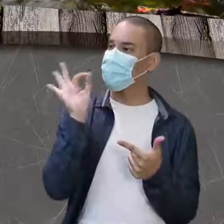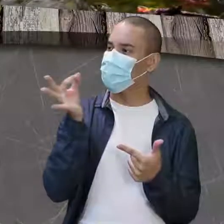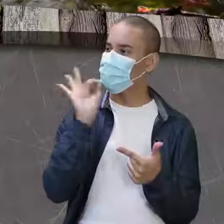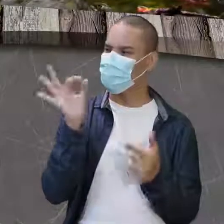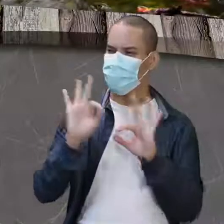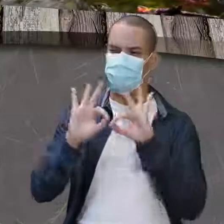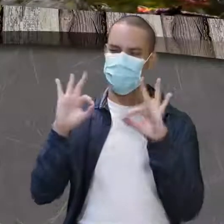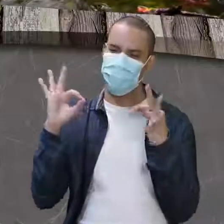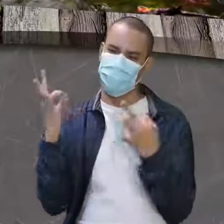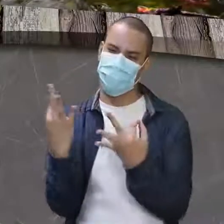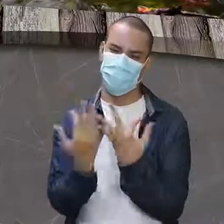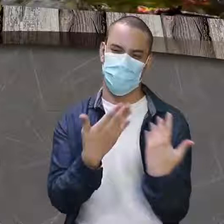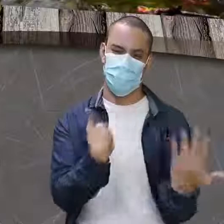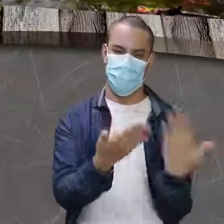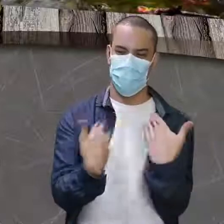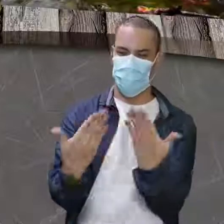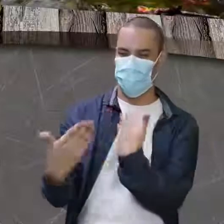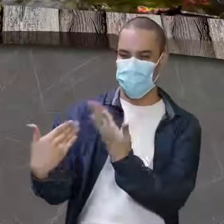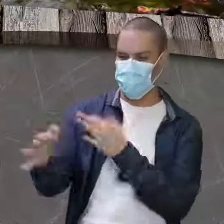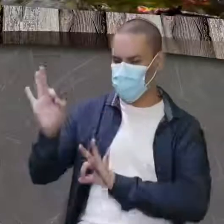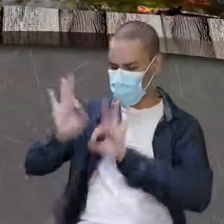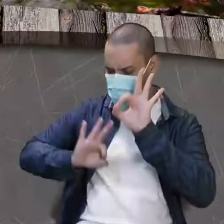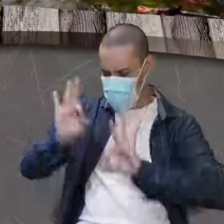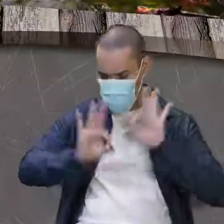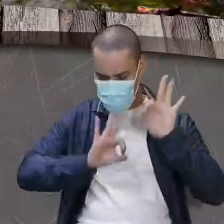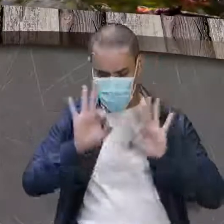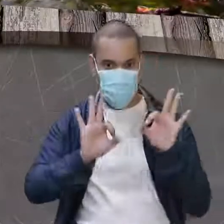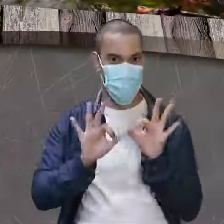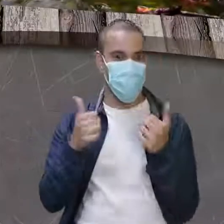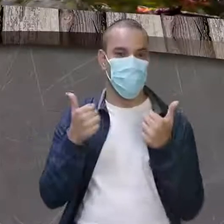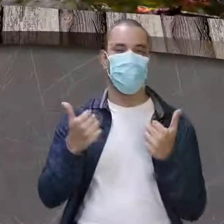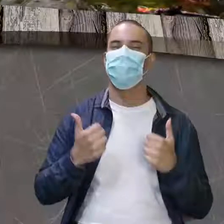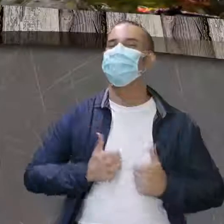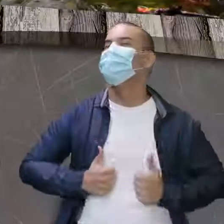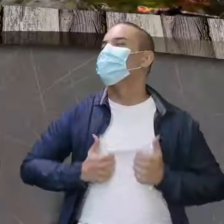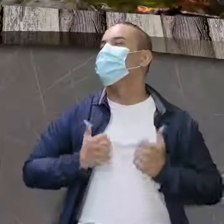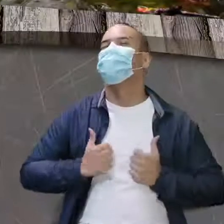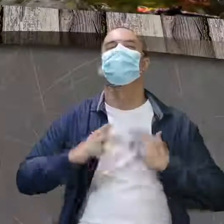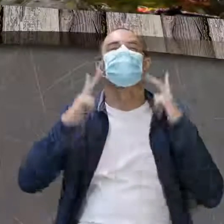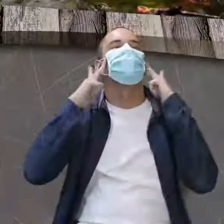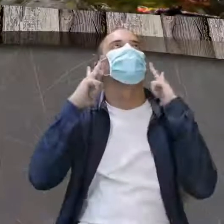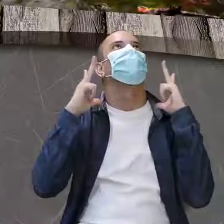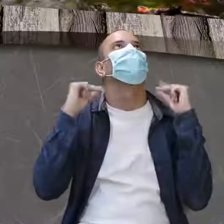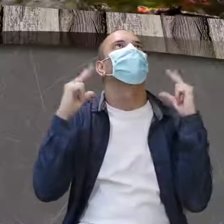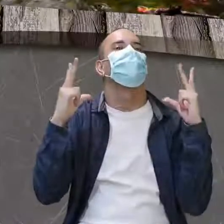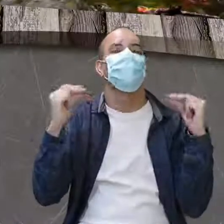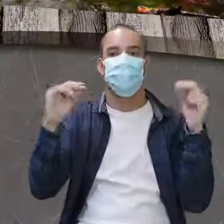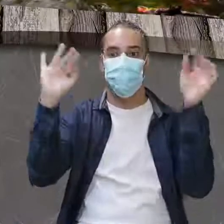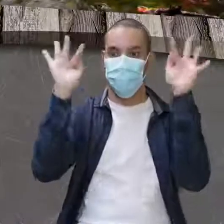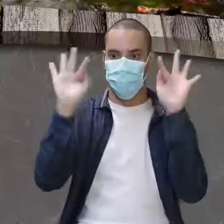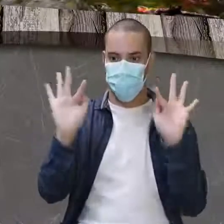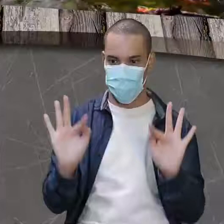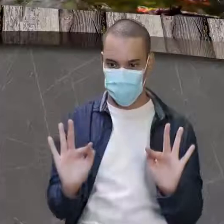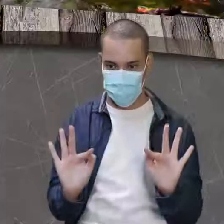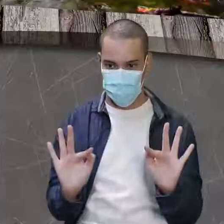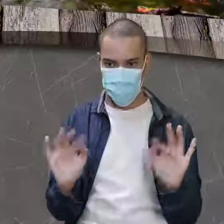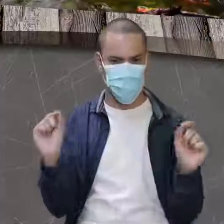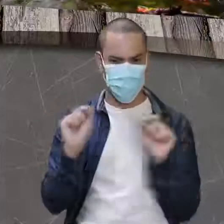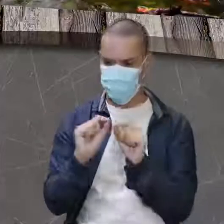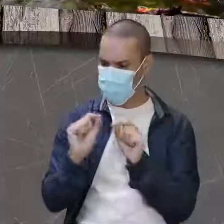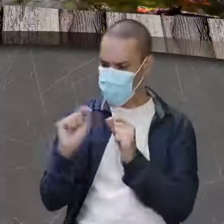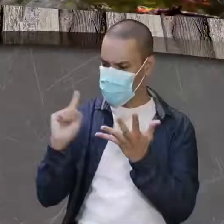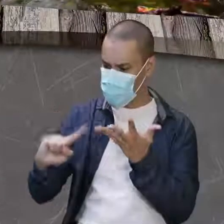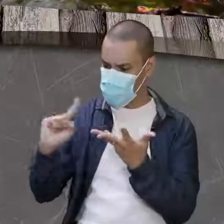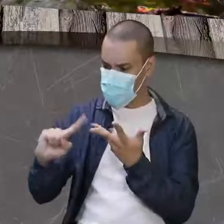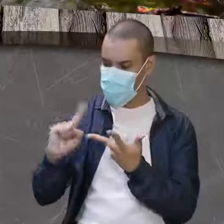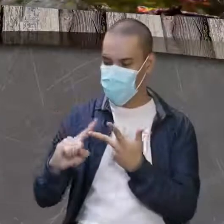toda a família, botou lá na mesa, organizou tudo. Ai, você estava muito tranquilo, feliz. Fez as suas